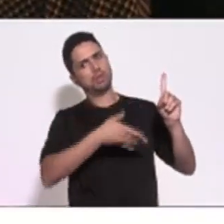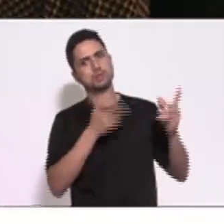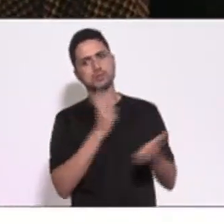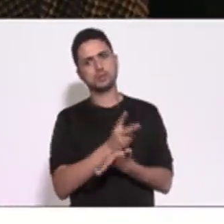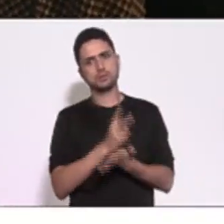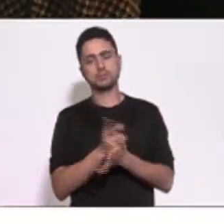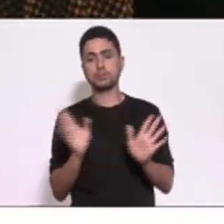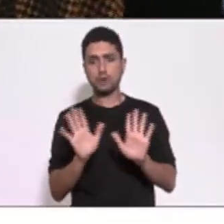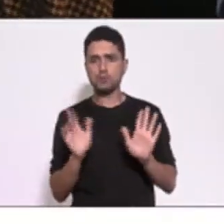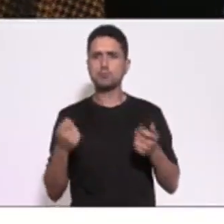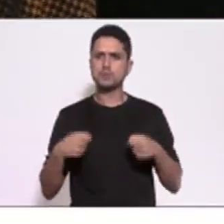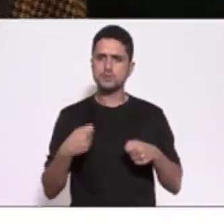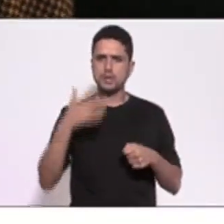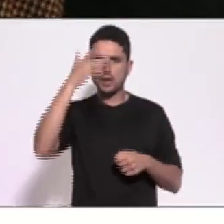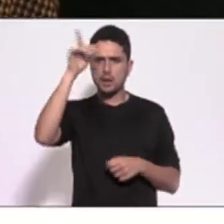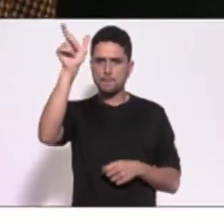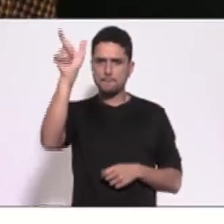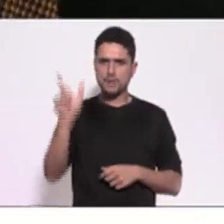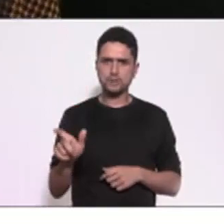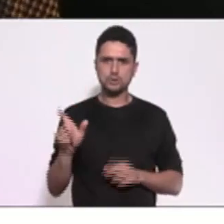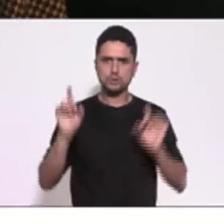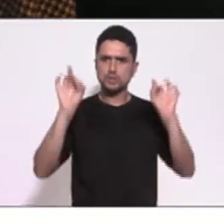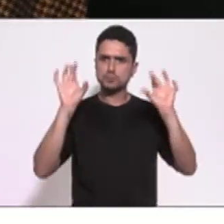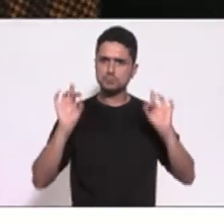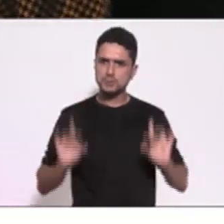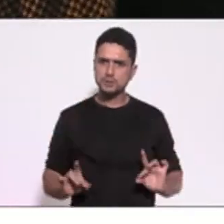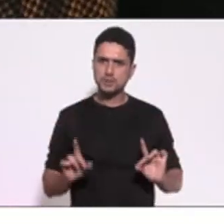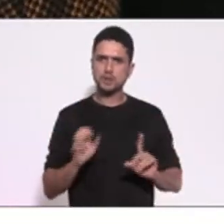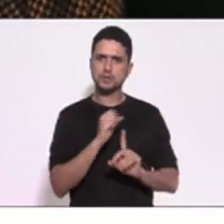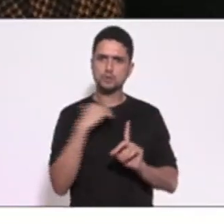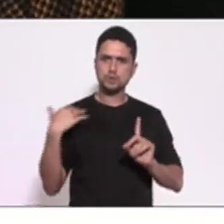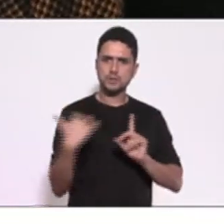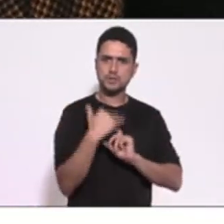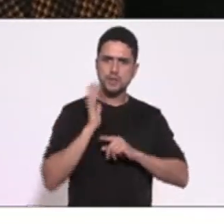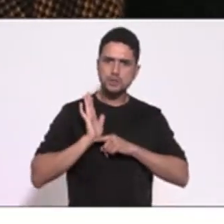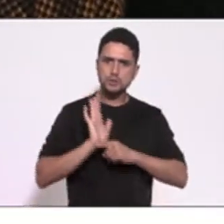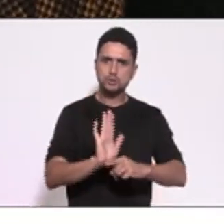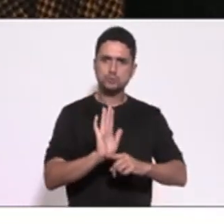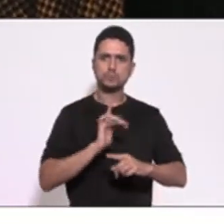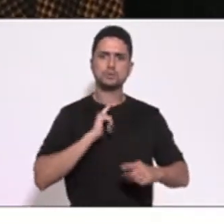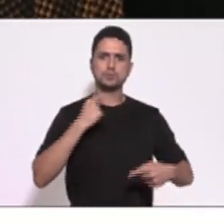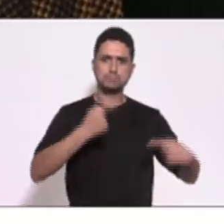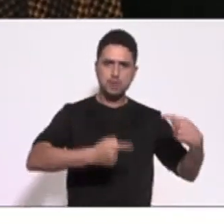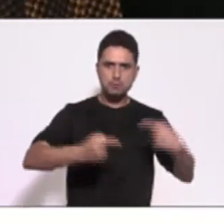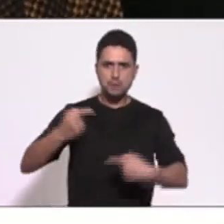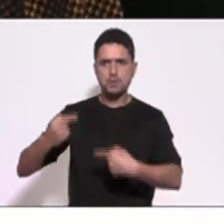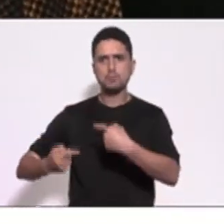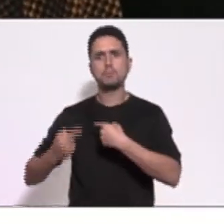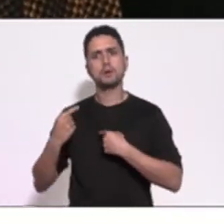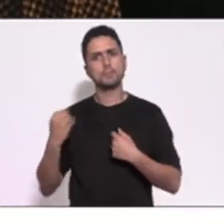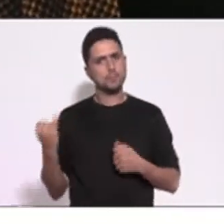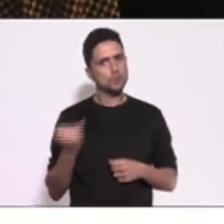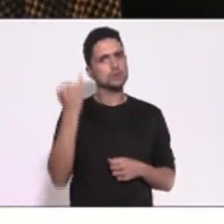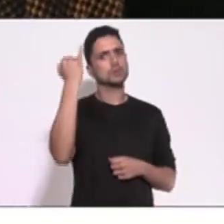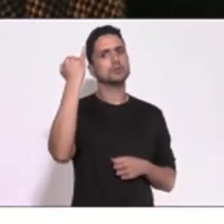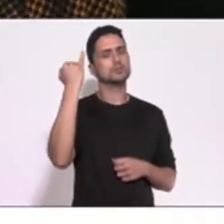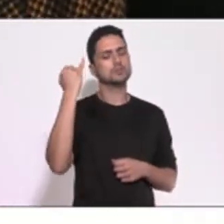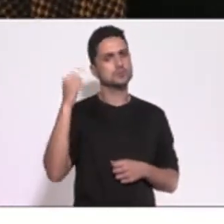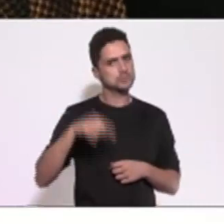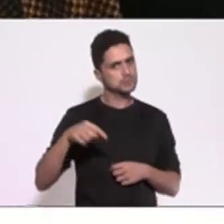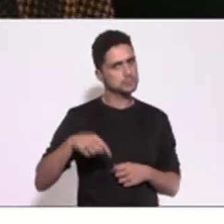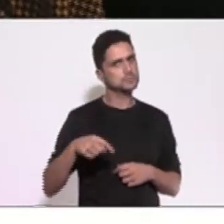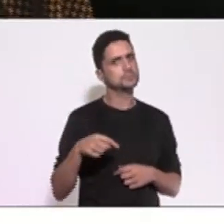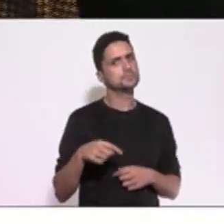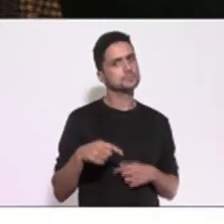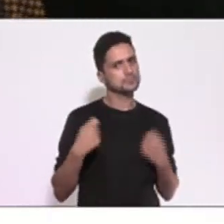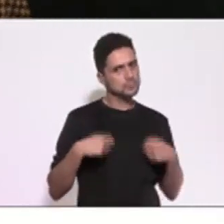reconhecer pessoas que têm aí trazido para a nossa sociedade debates fundamentais. É importante que essa casa reconheça e